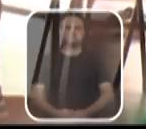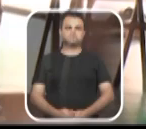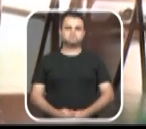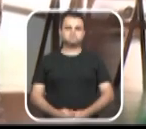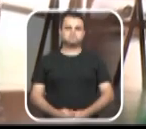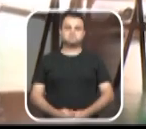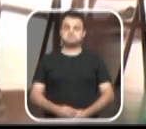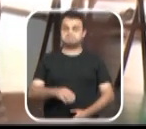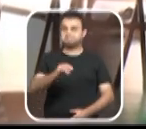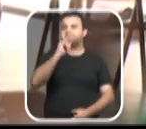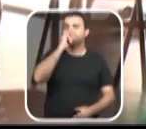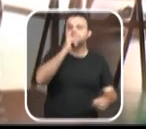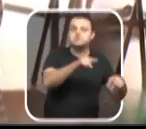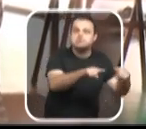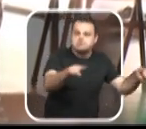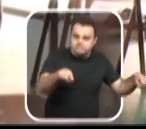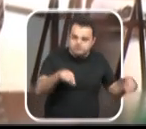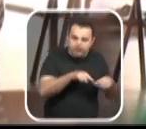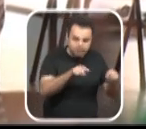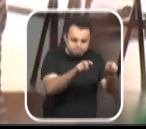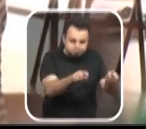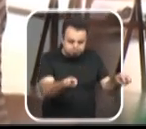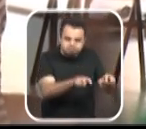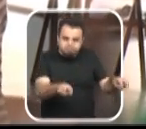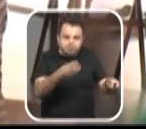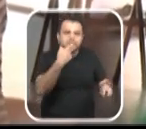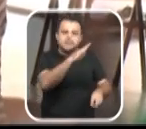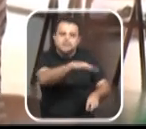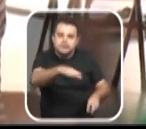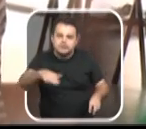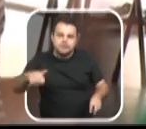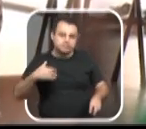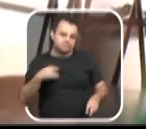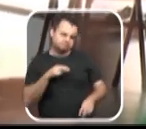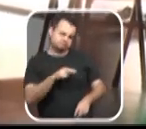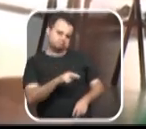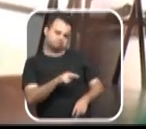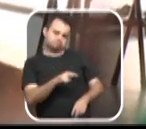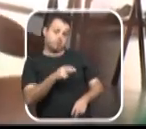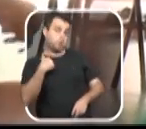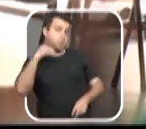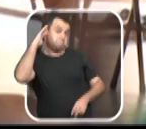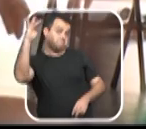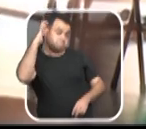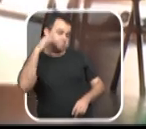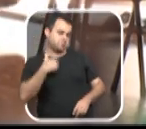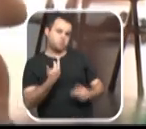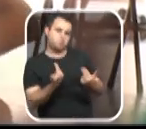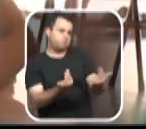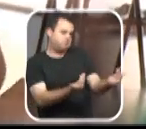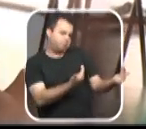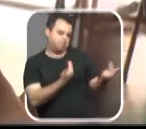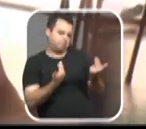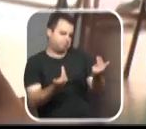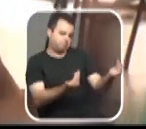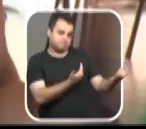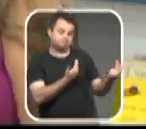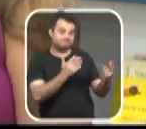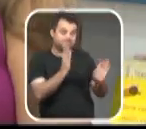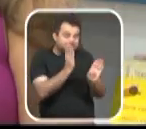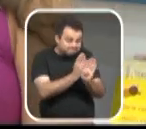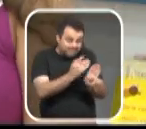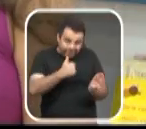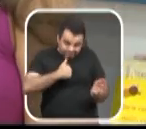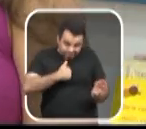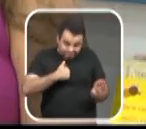Se eu enxergar todos iguais, sentado numa cadeirinha, numa mesinha fazendo, vão ser todos iguais e eu não vou conseguir respeitar essa infância.